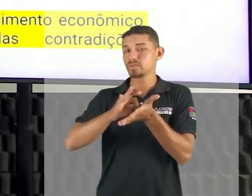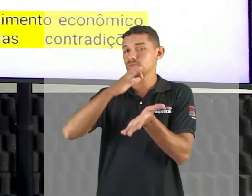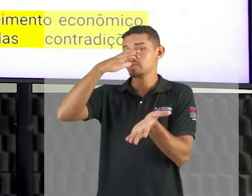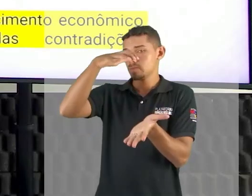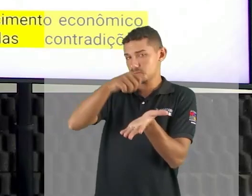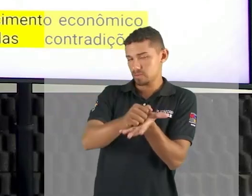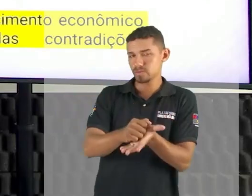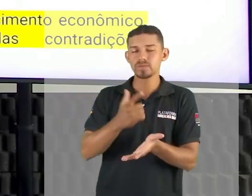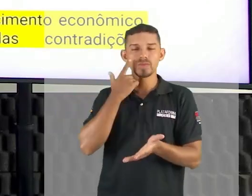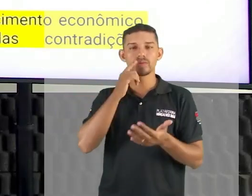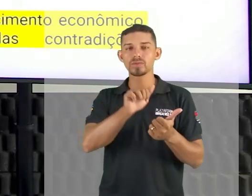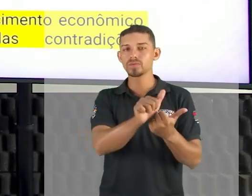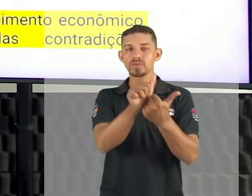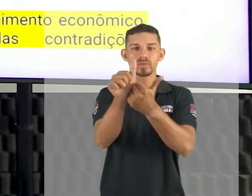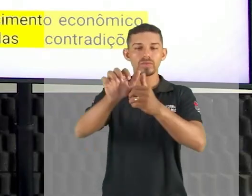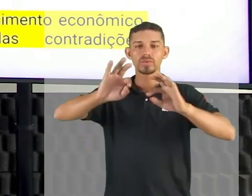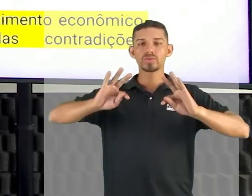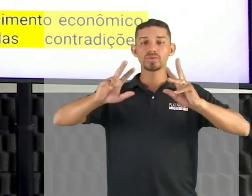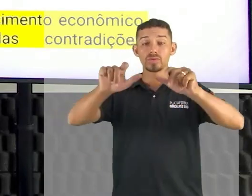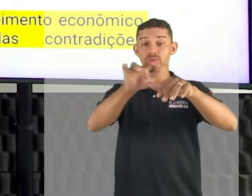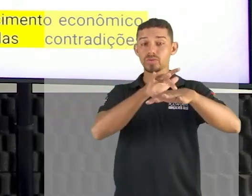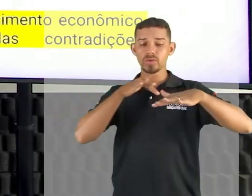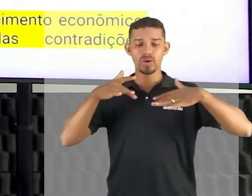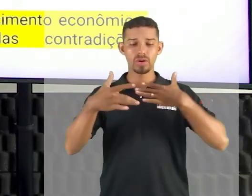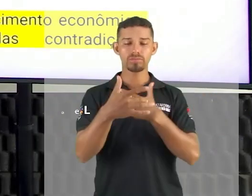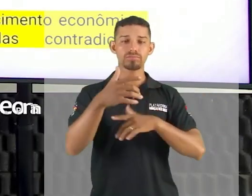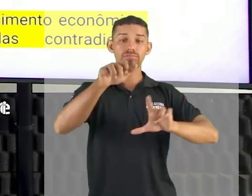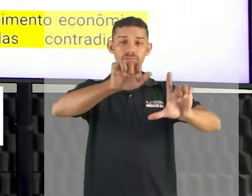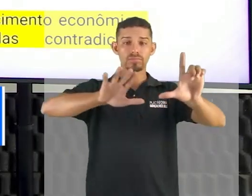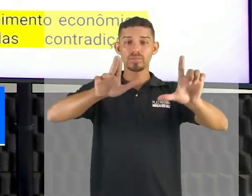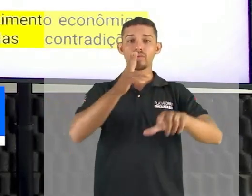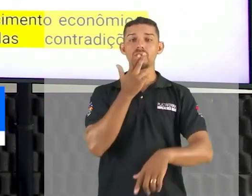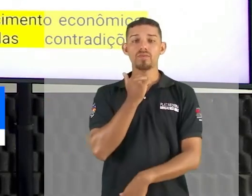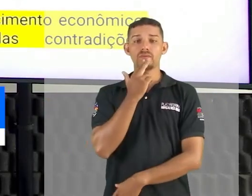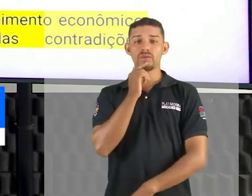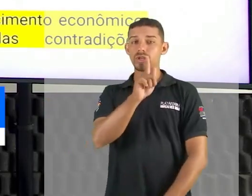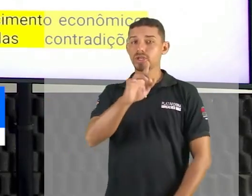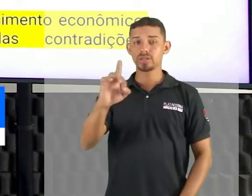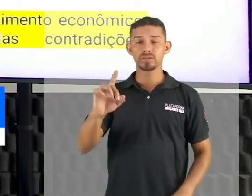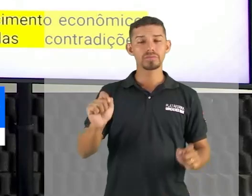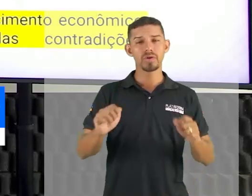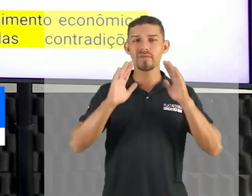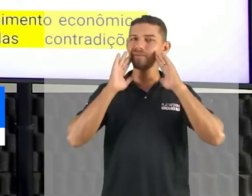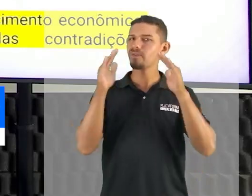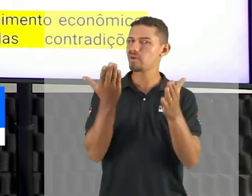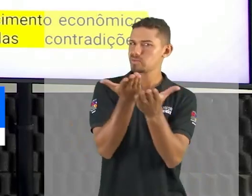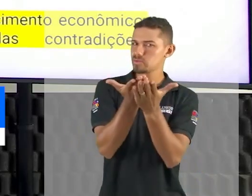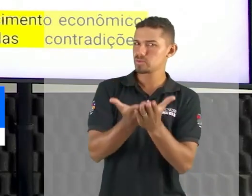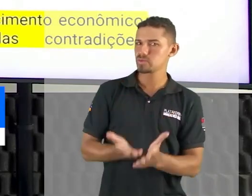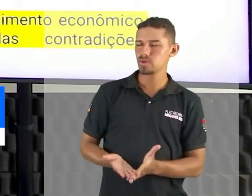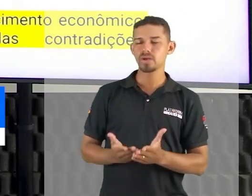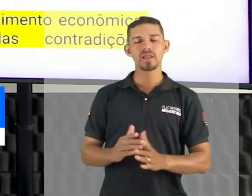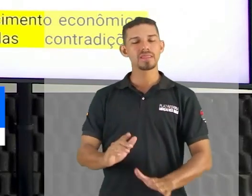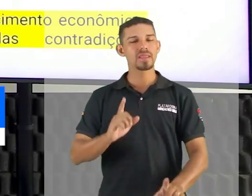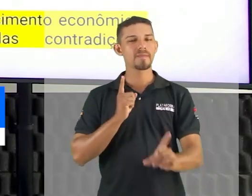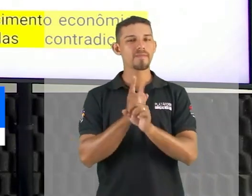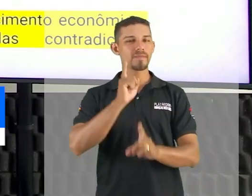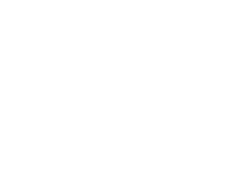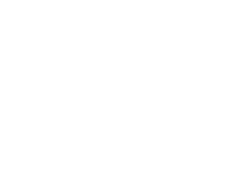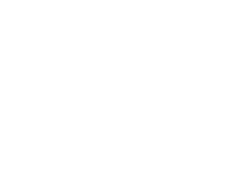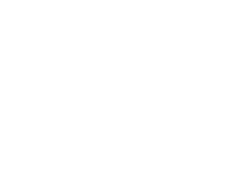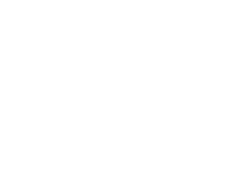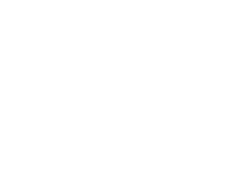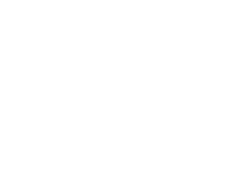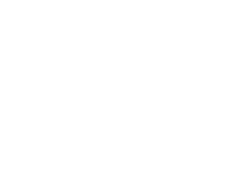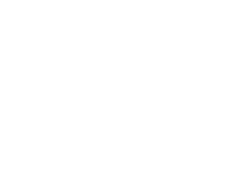novidades. Acompanhe aí todas as redes sociais da plataforma Gonçalves Dias. Continue no seu foco, estude e até a próxima aula.